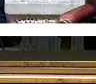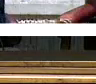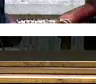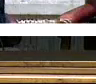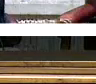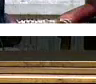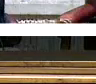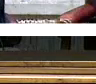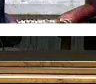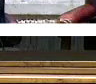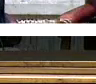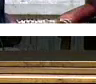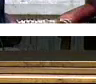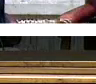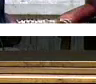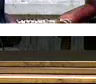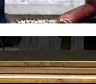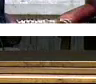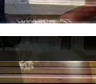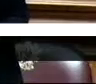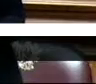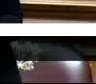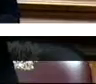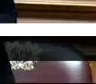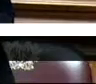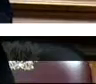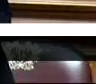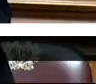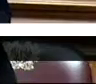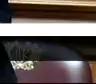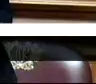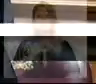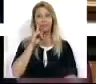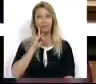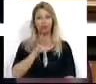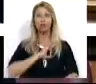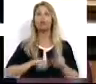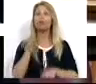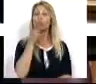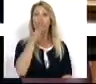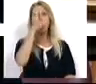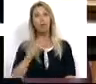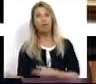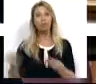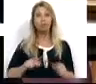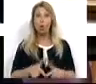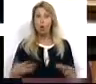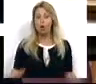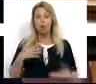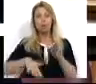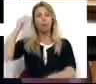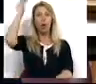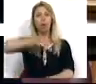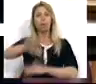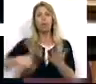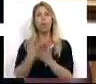Sra. Presidente, Srs. Membros do Governo, Sras. e Srs. Deputados, o Governo apresenta hoje à Assembleia da República uma proposta para um regime